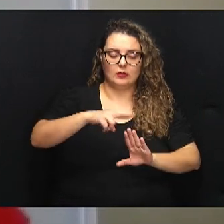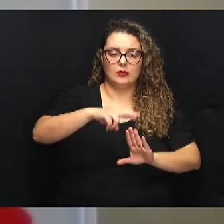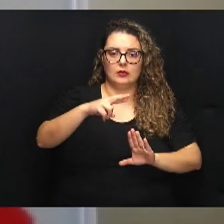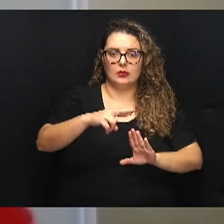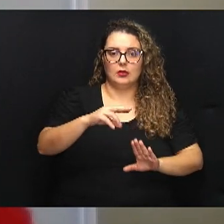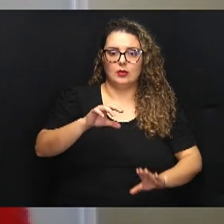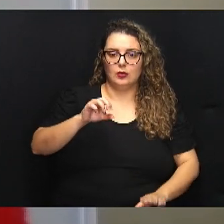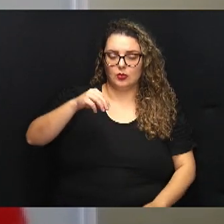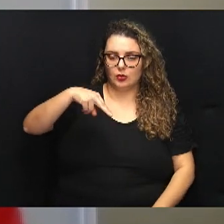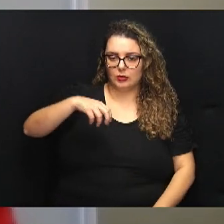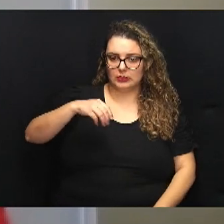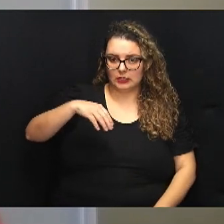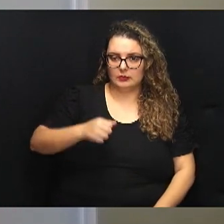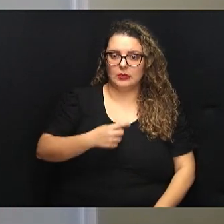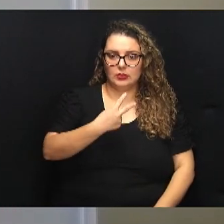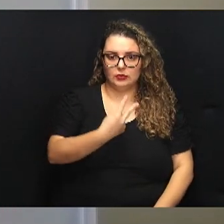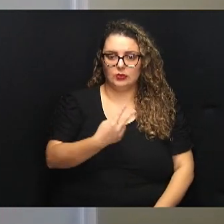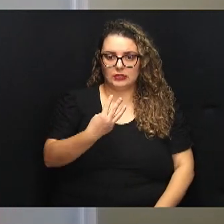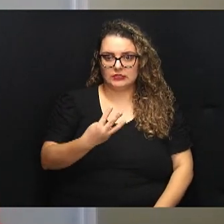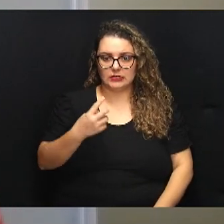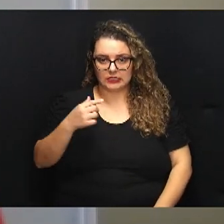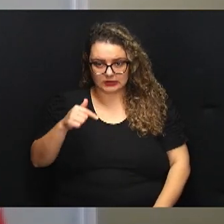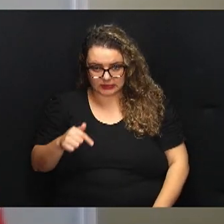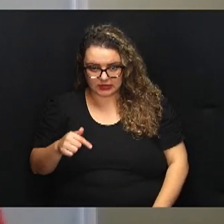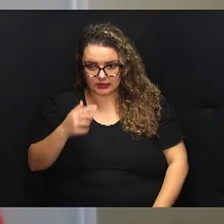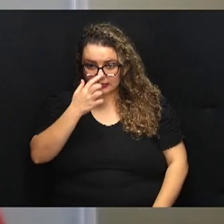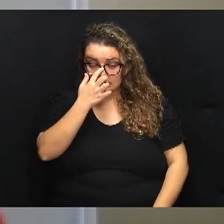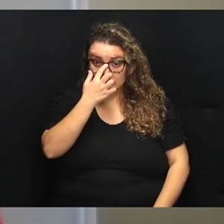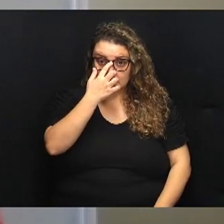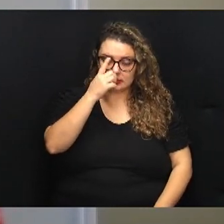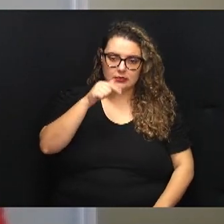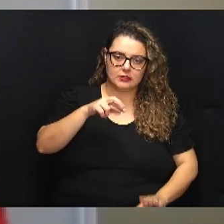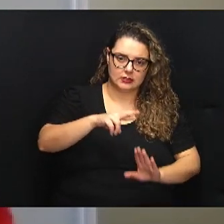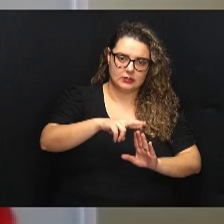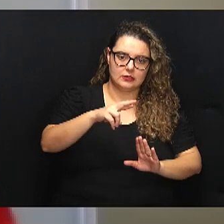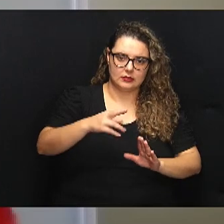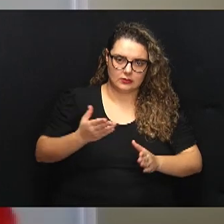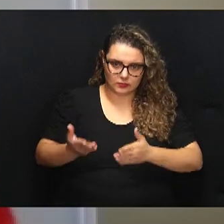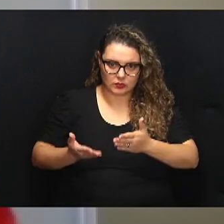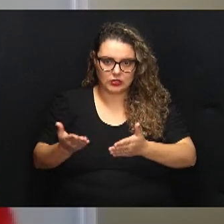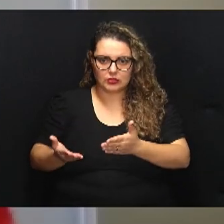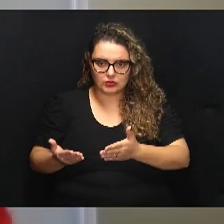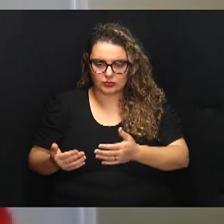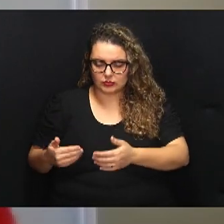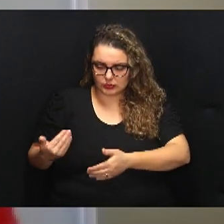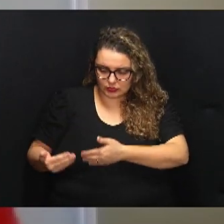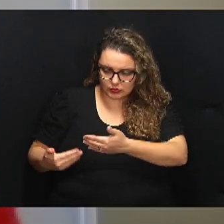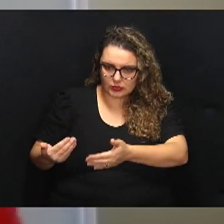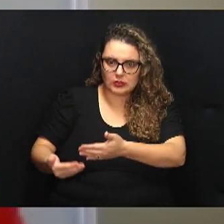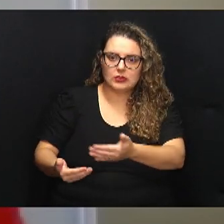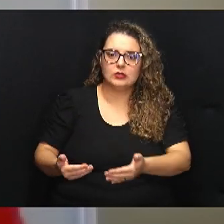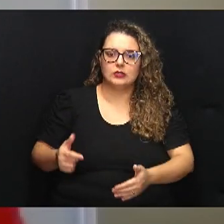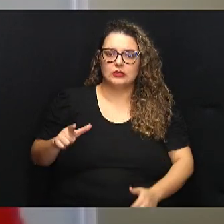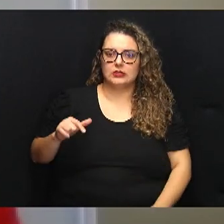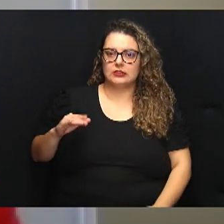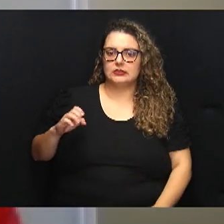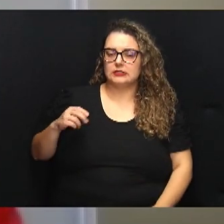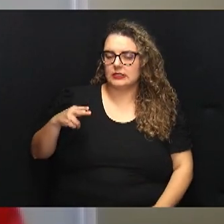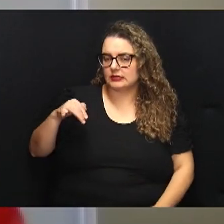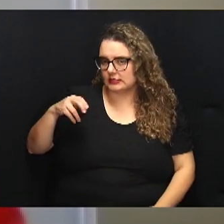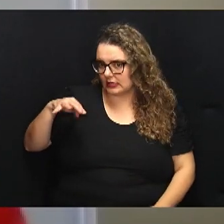CONAMA 237, que é a resolução que trata dos procedimentos de licenciamento